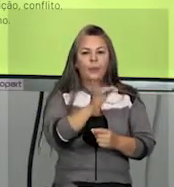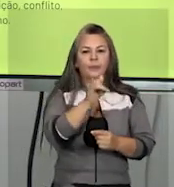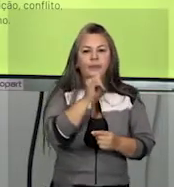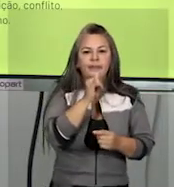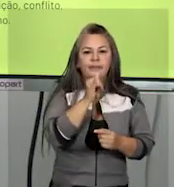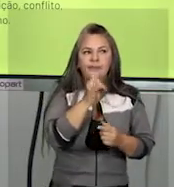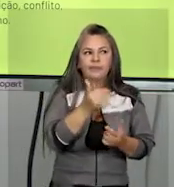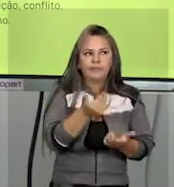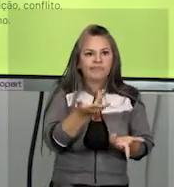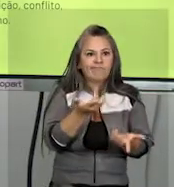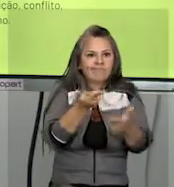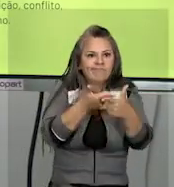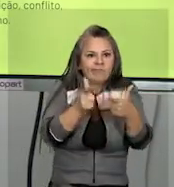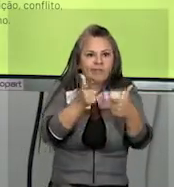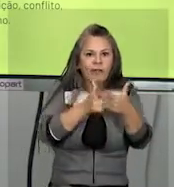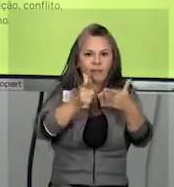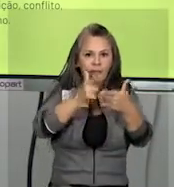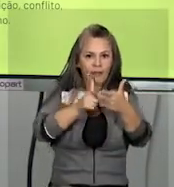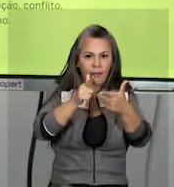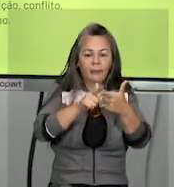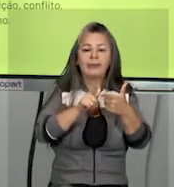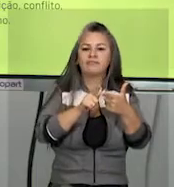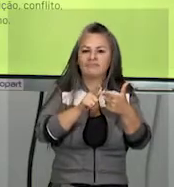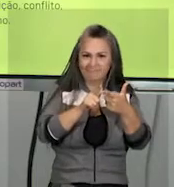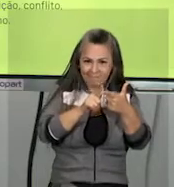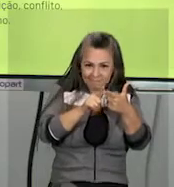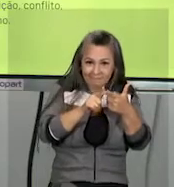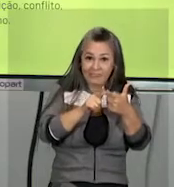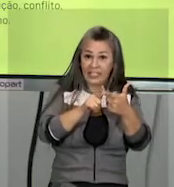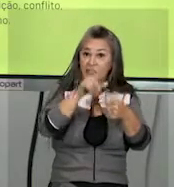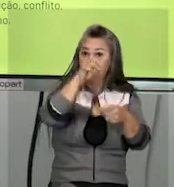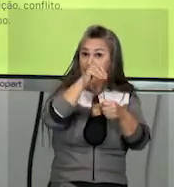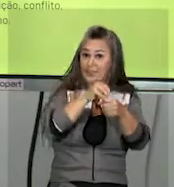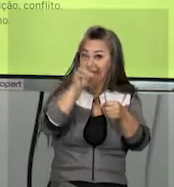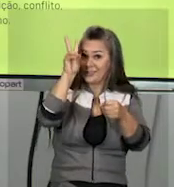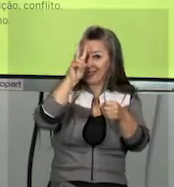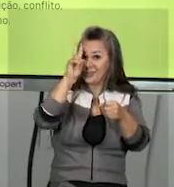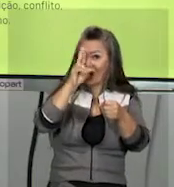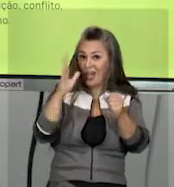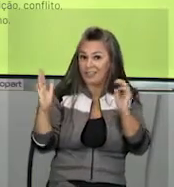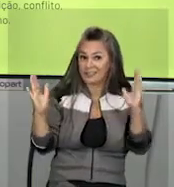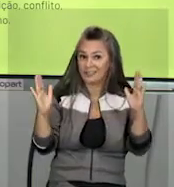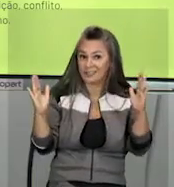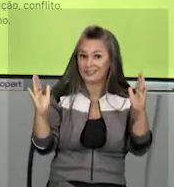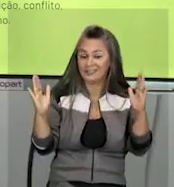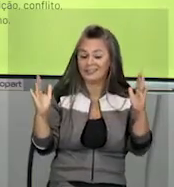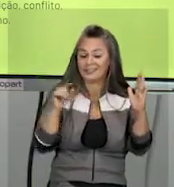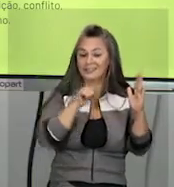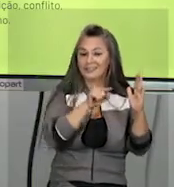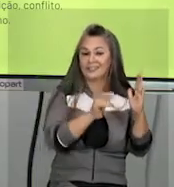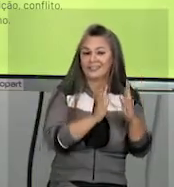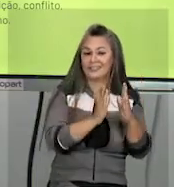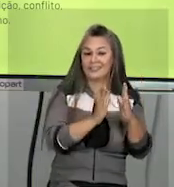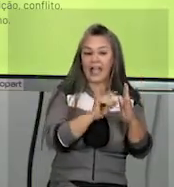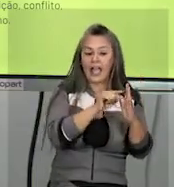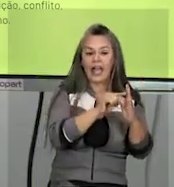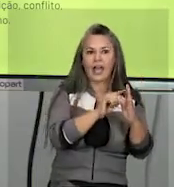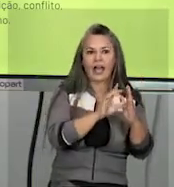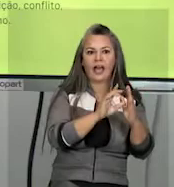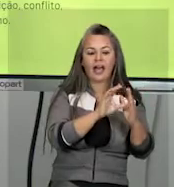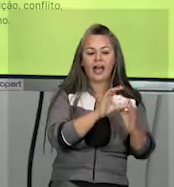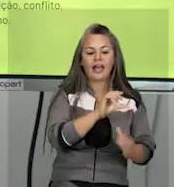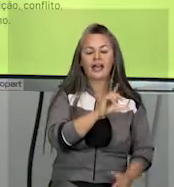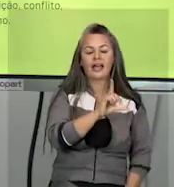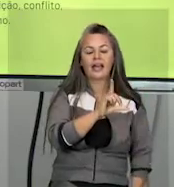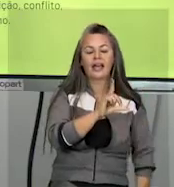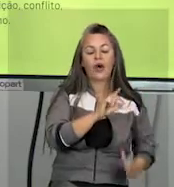adversidade, algo que vai trazer uma disputa entre partes diferentes, né? O clímax é talvez o